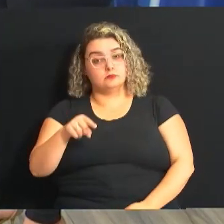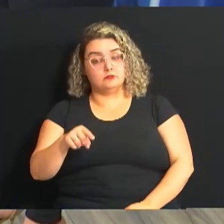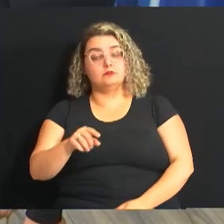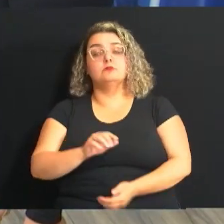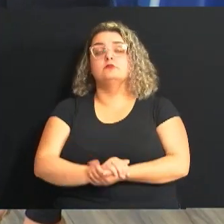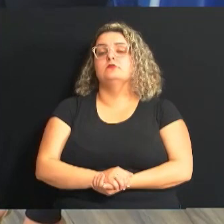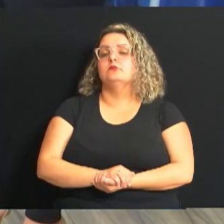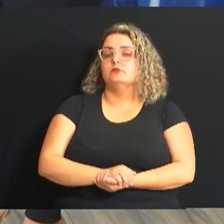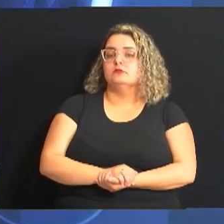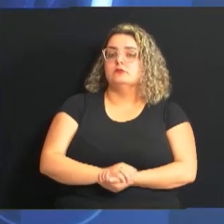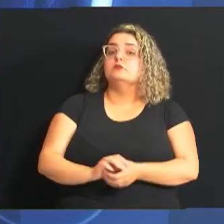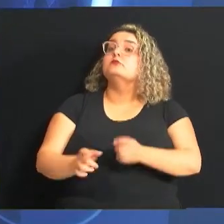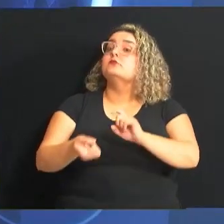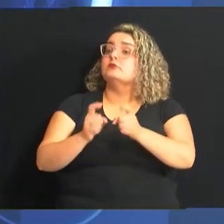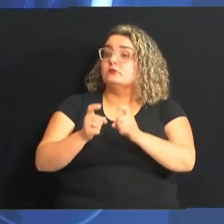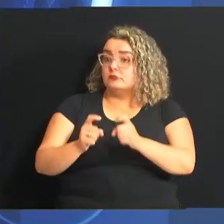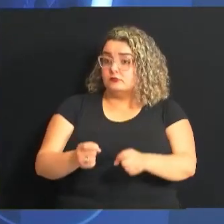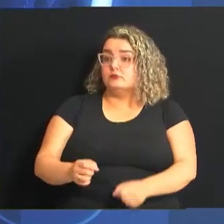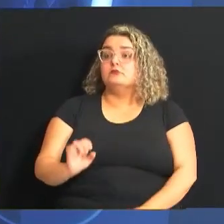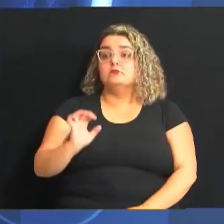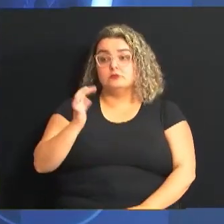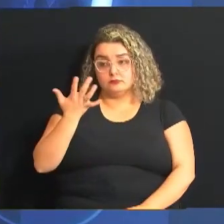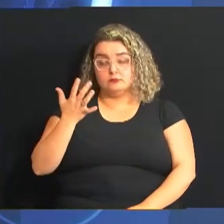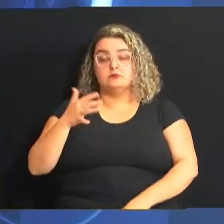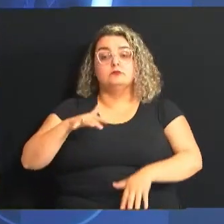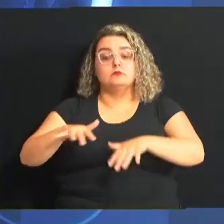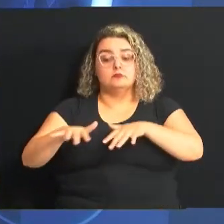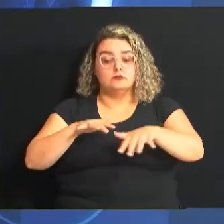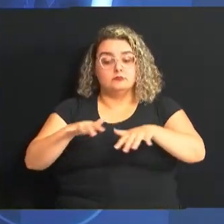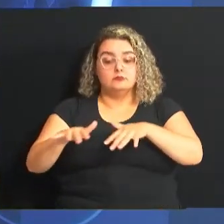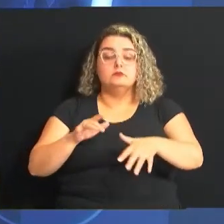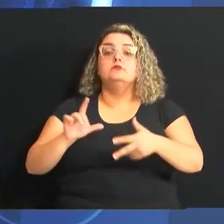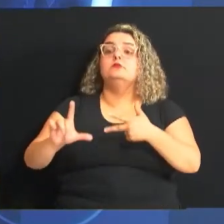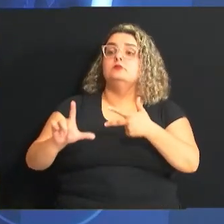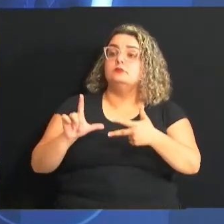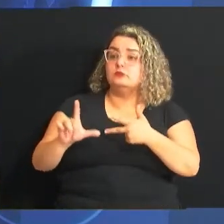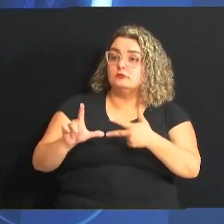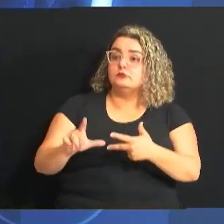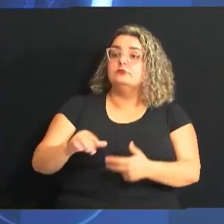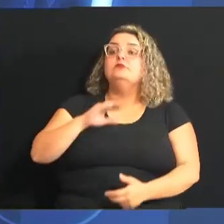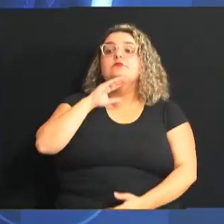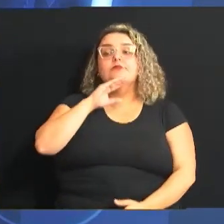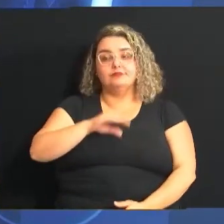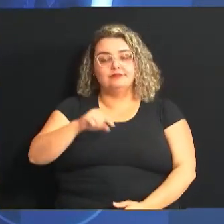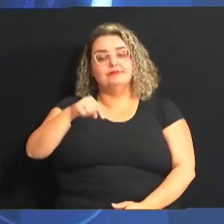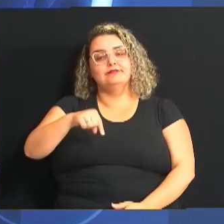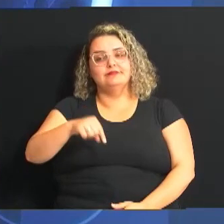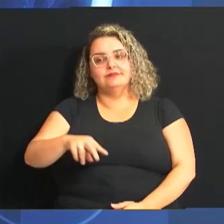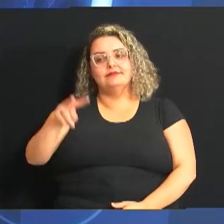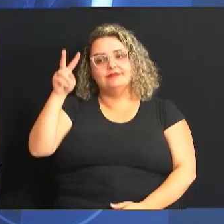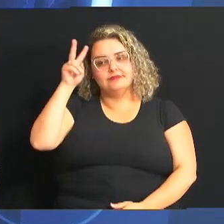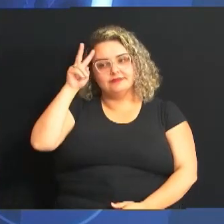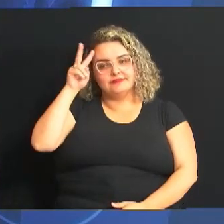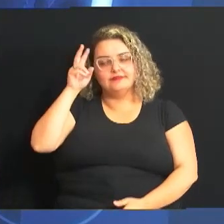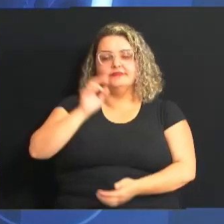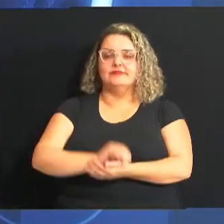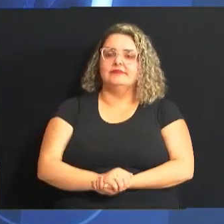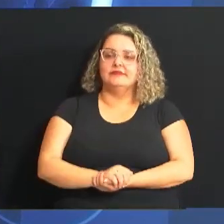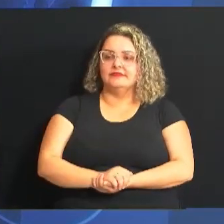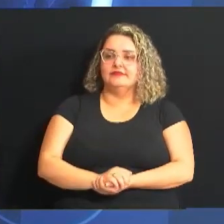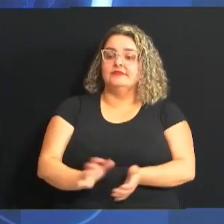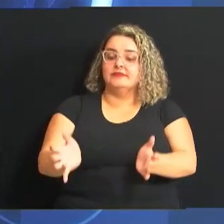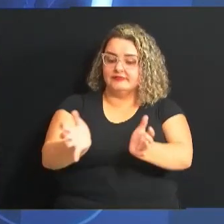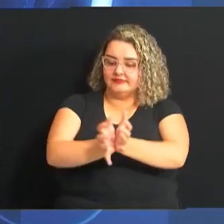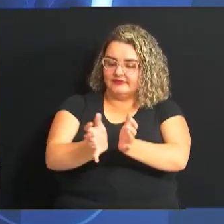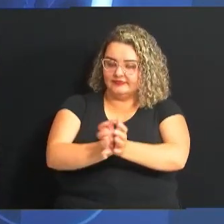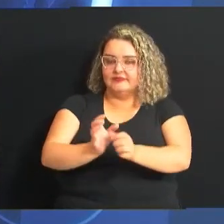uma das reuniões que aconteceu e movimentou o Legislativo na tarde desta segunda-feira. A Comissão de